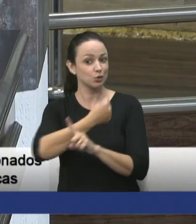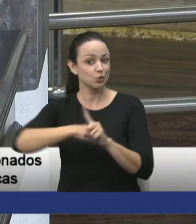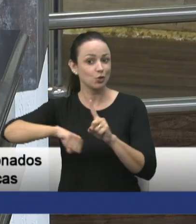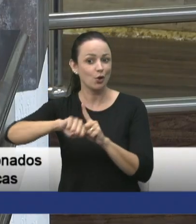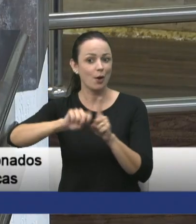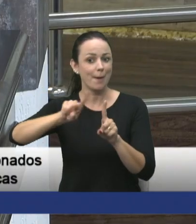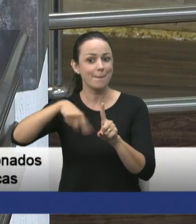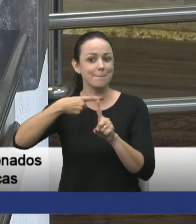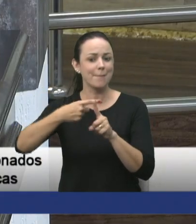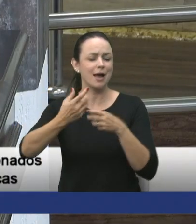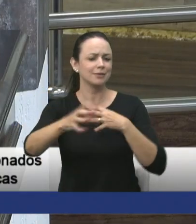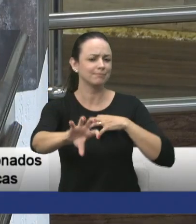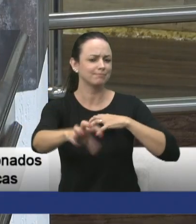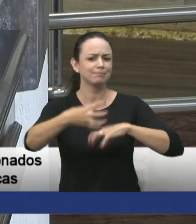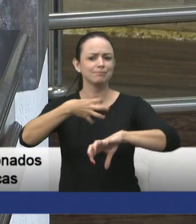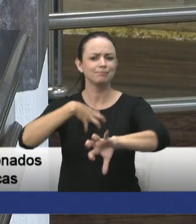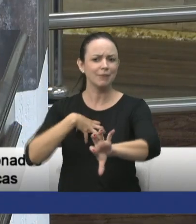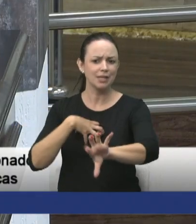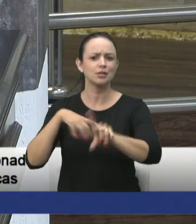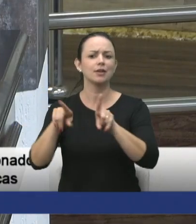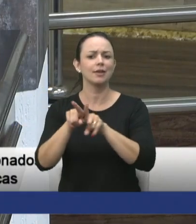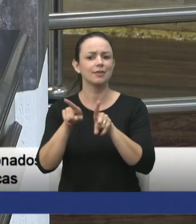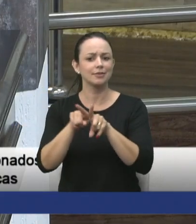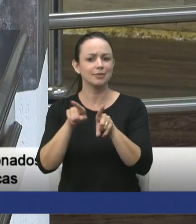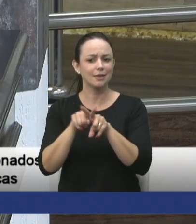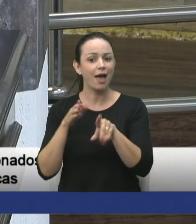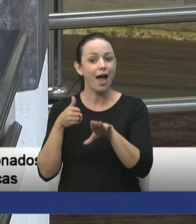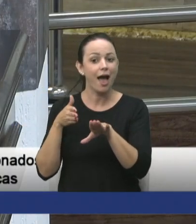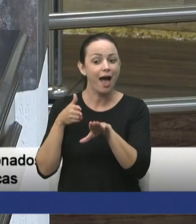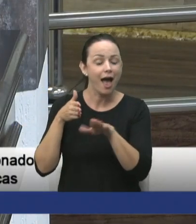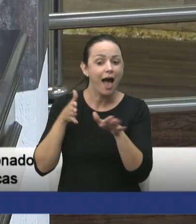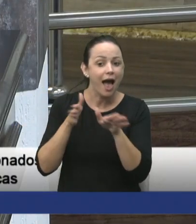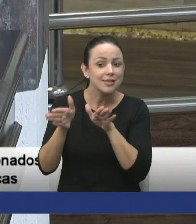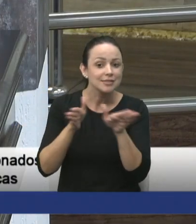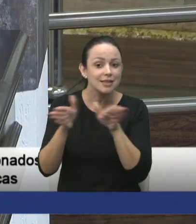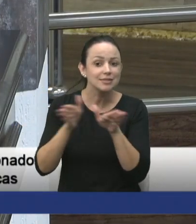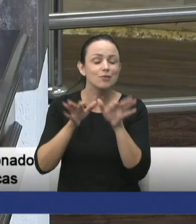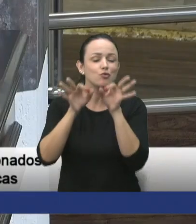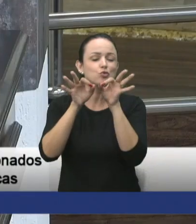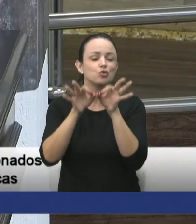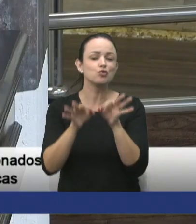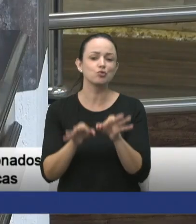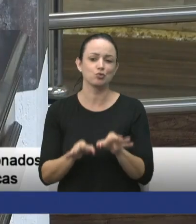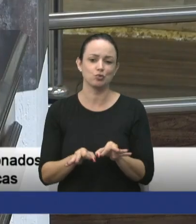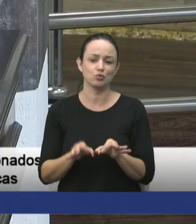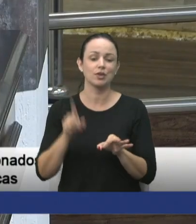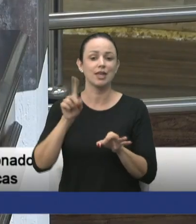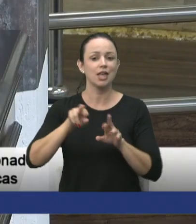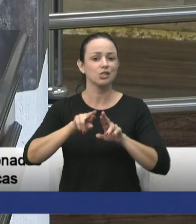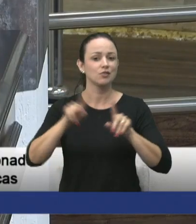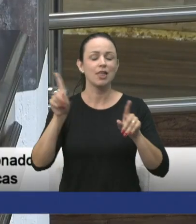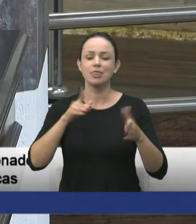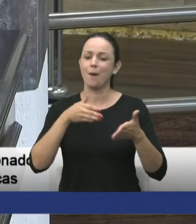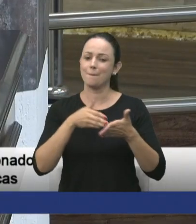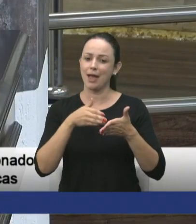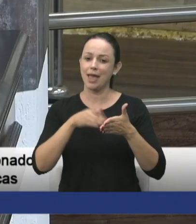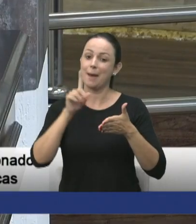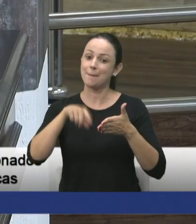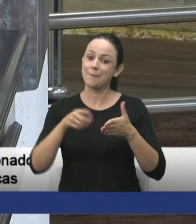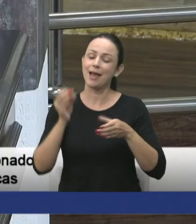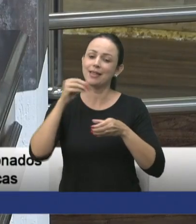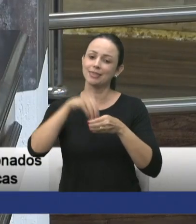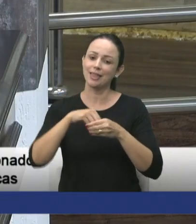mais empática, acessível e justa, onde as diferenças não sejam barreiras, mas parte da nossa